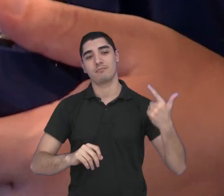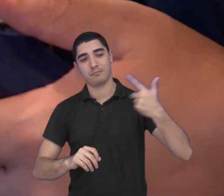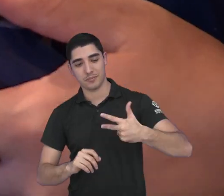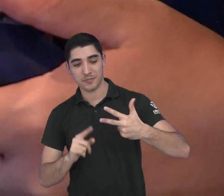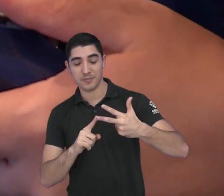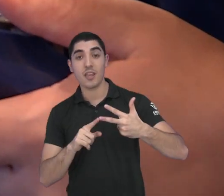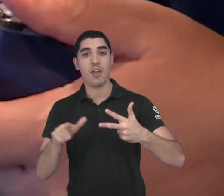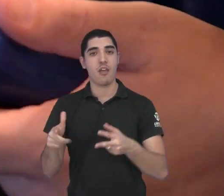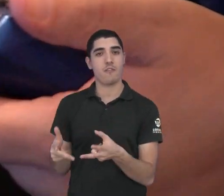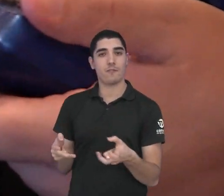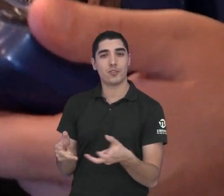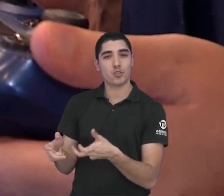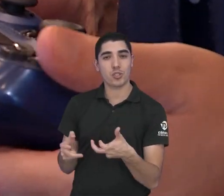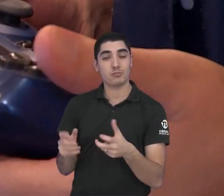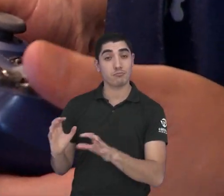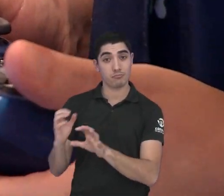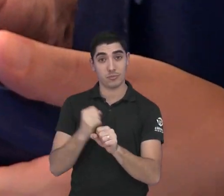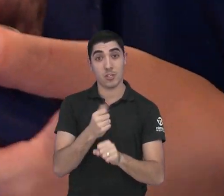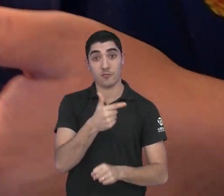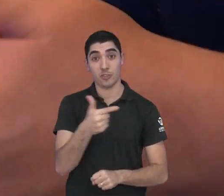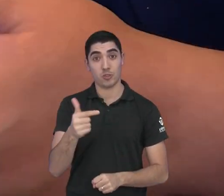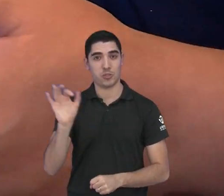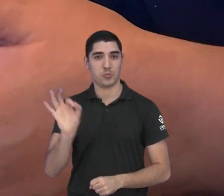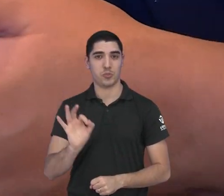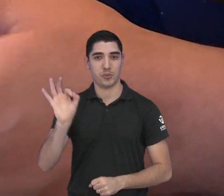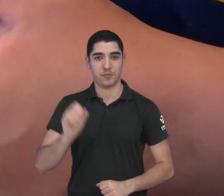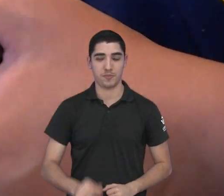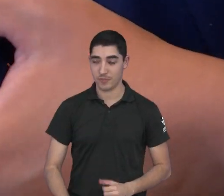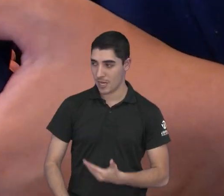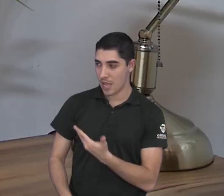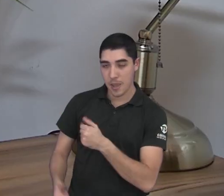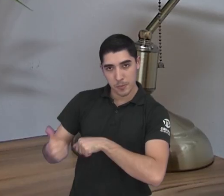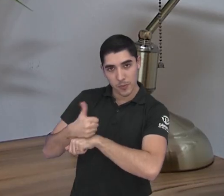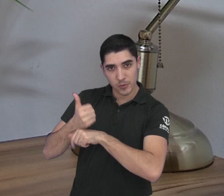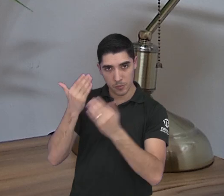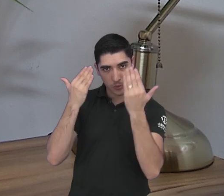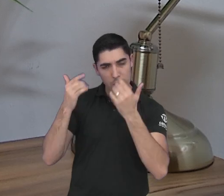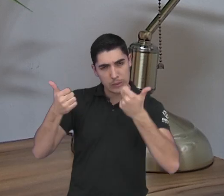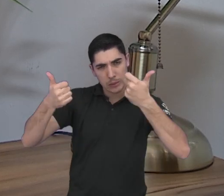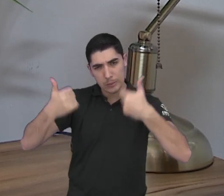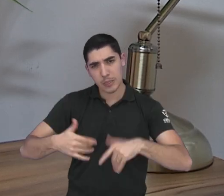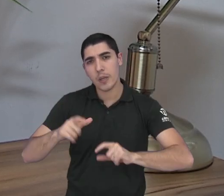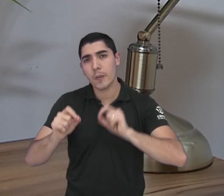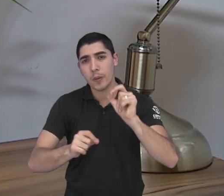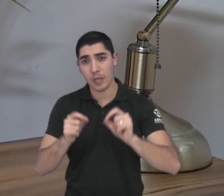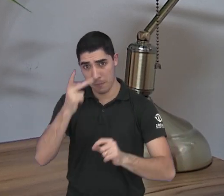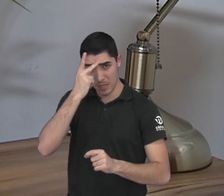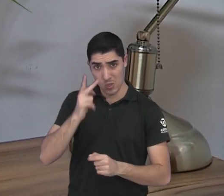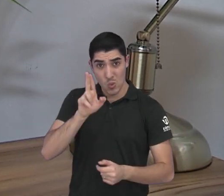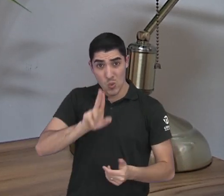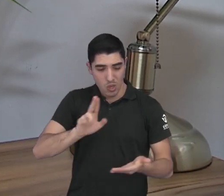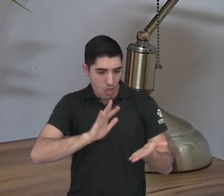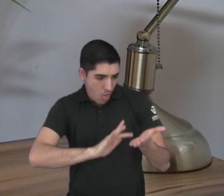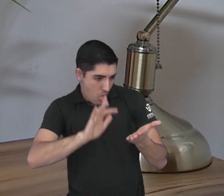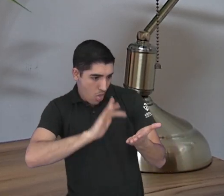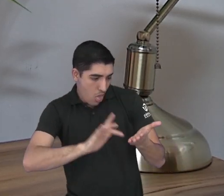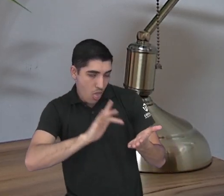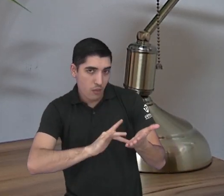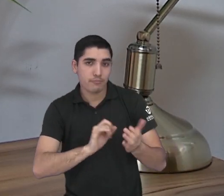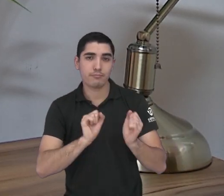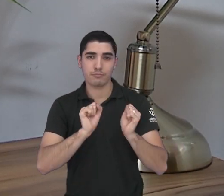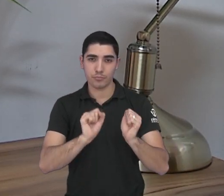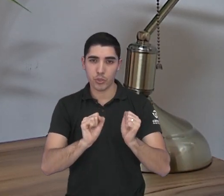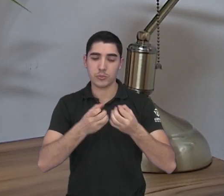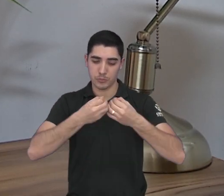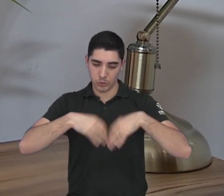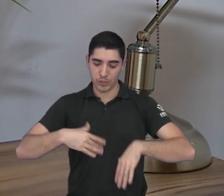53,2%. E em terceiro, os videogames, com 22%. Essa psicóloga explica que o uso excessivo de telas